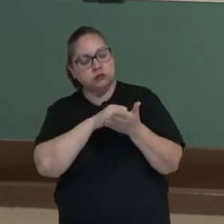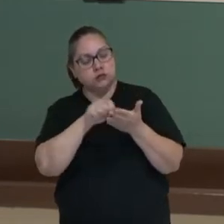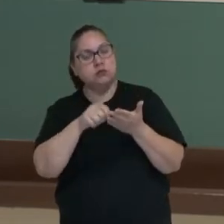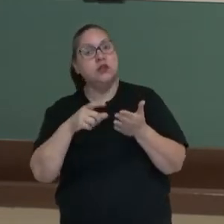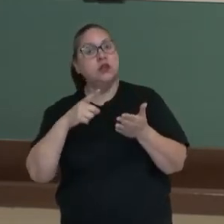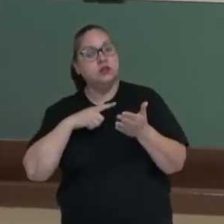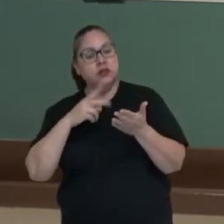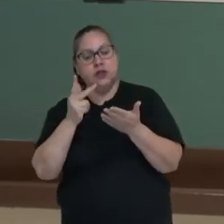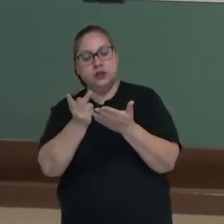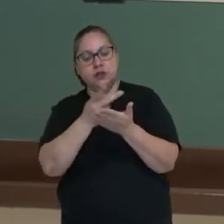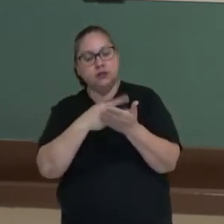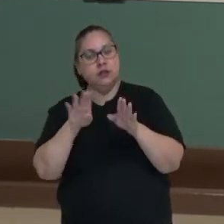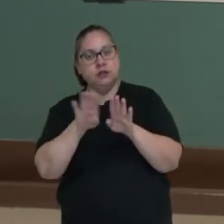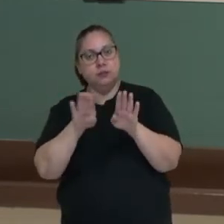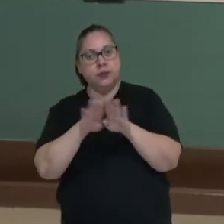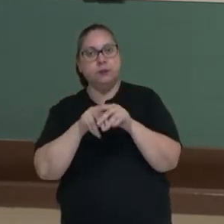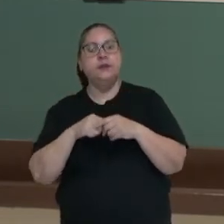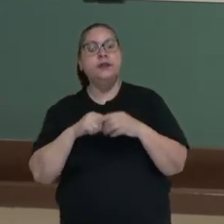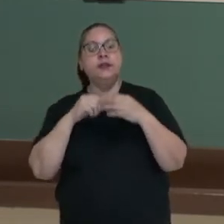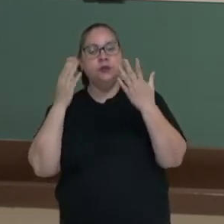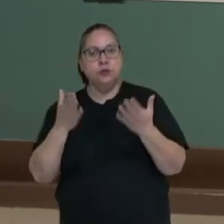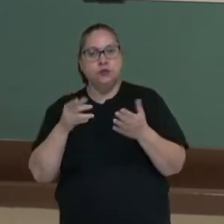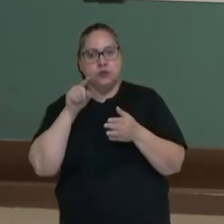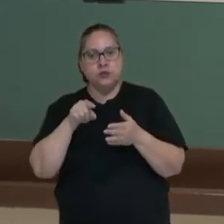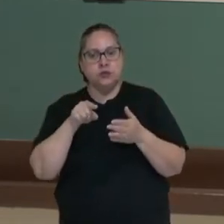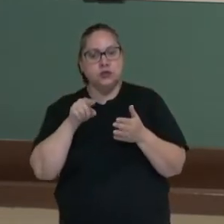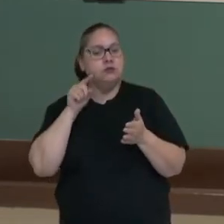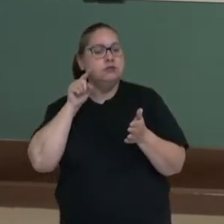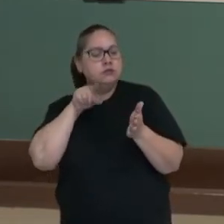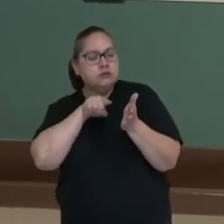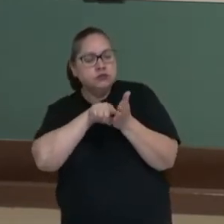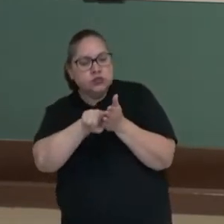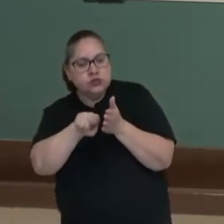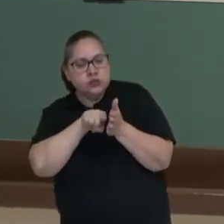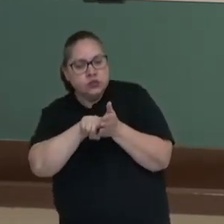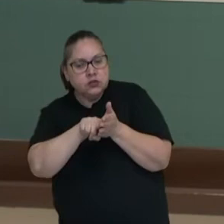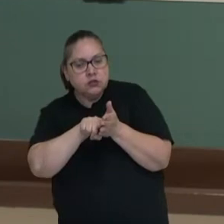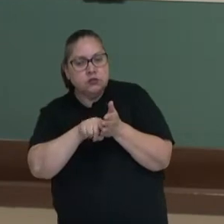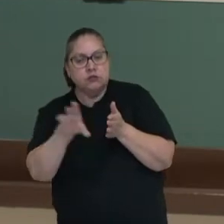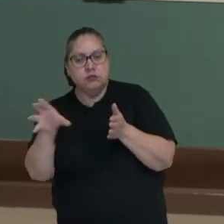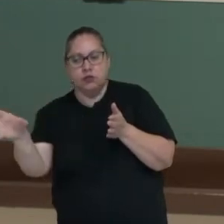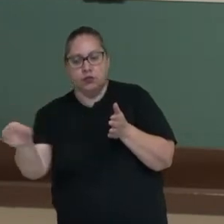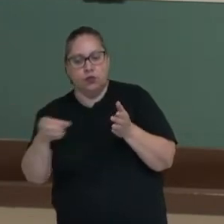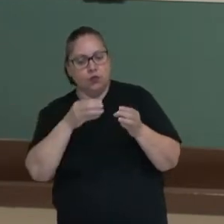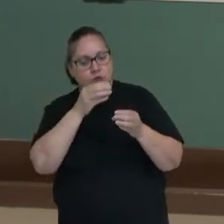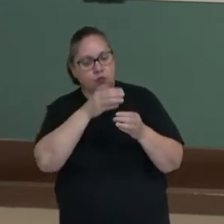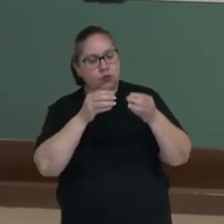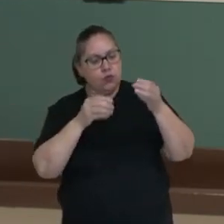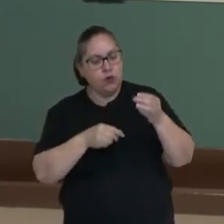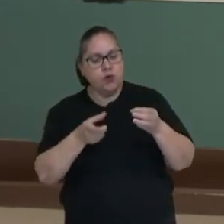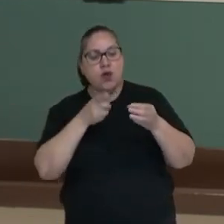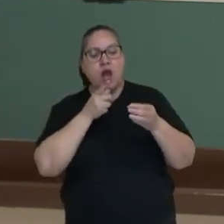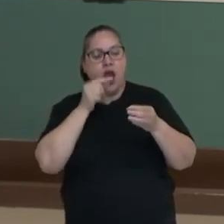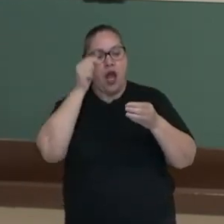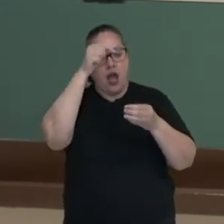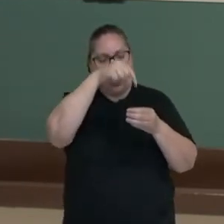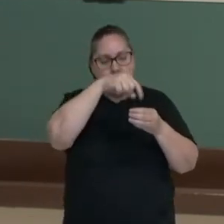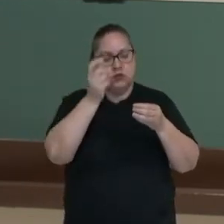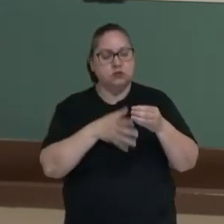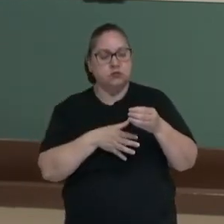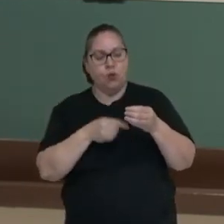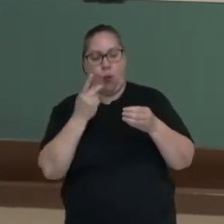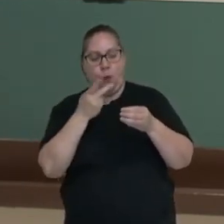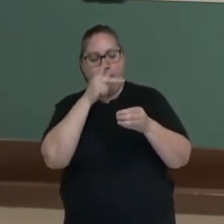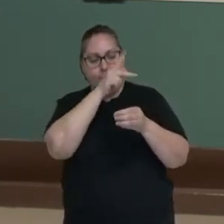até desenhos. Então você é um cientista, pois você pegou um copo, colocou água, colocou